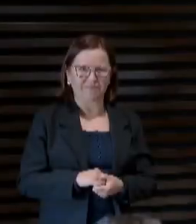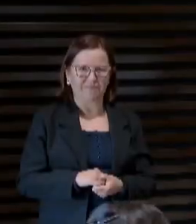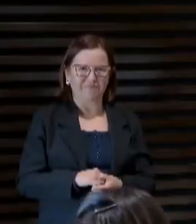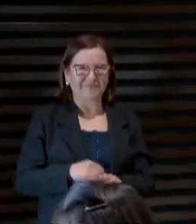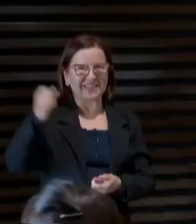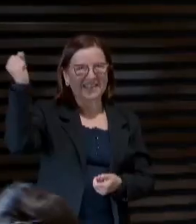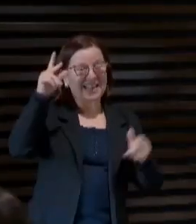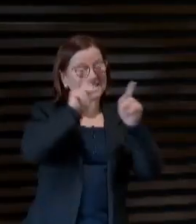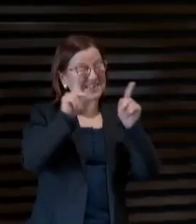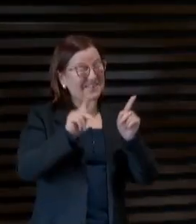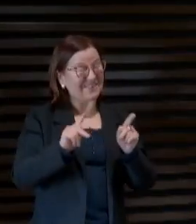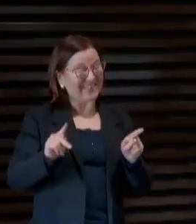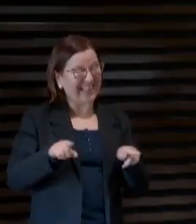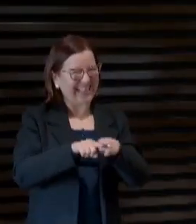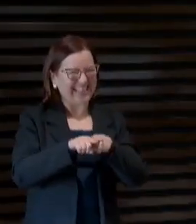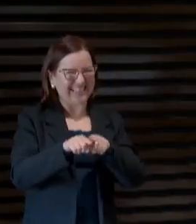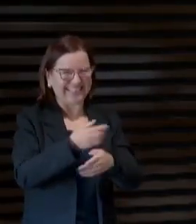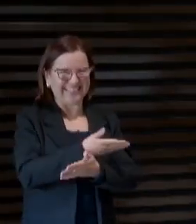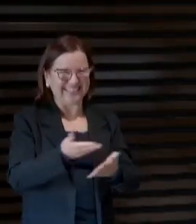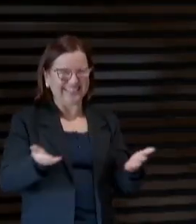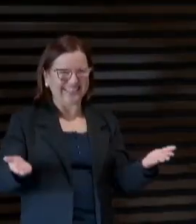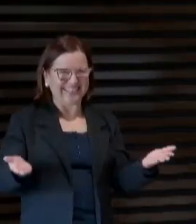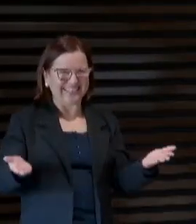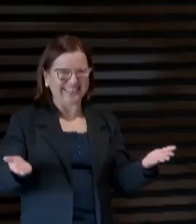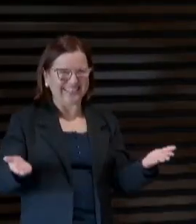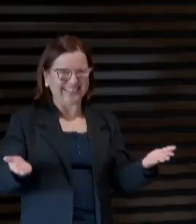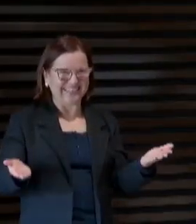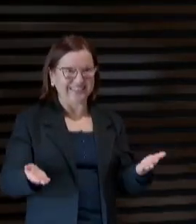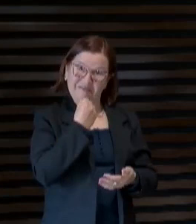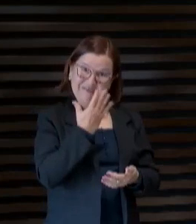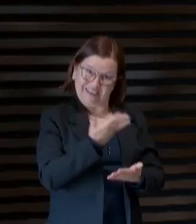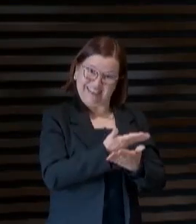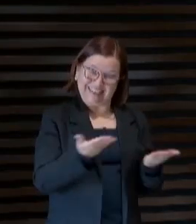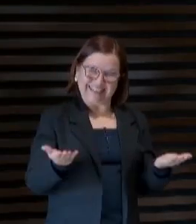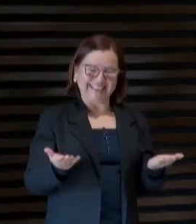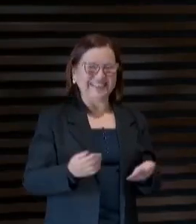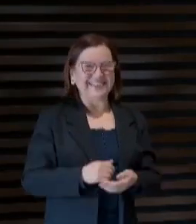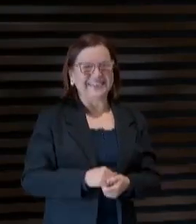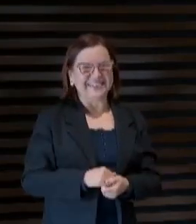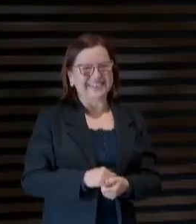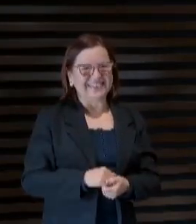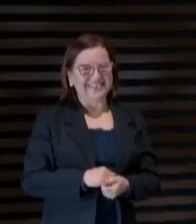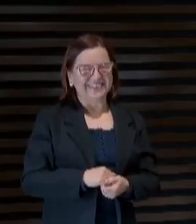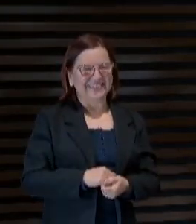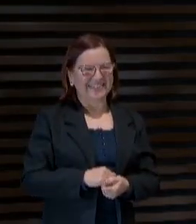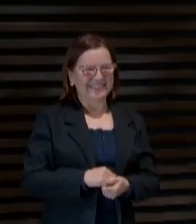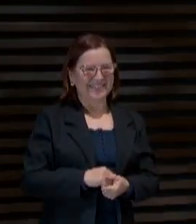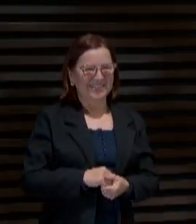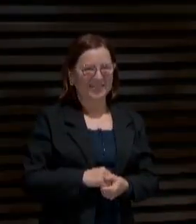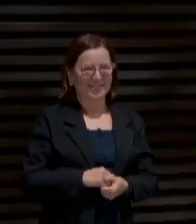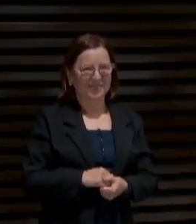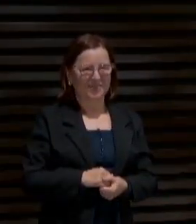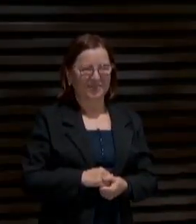graça e paz irmãos como vocês estão tudo bem e